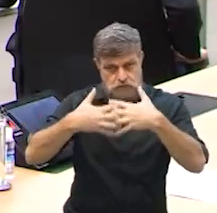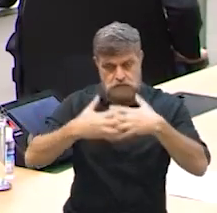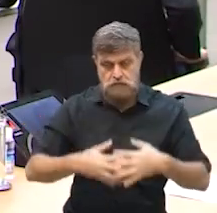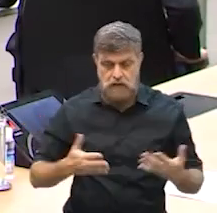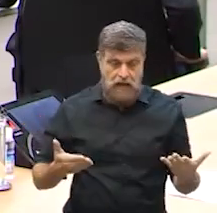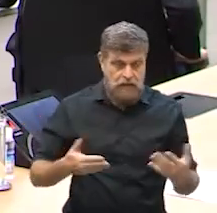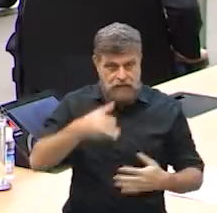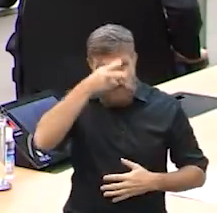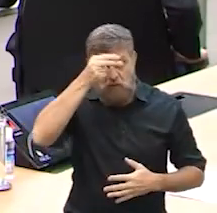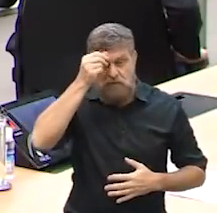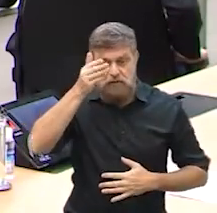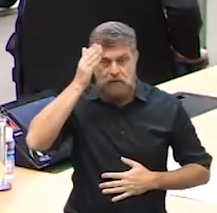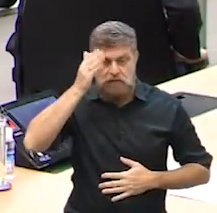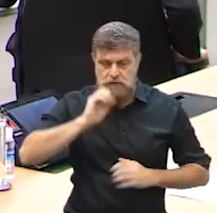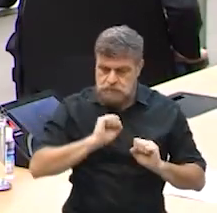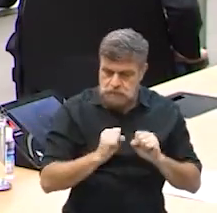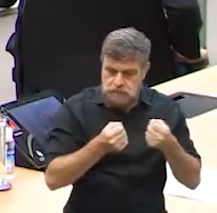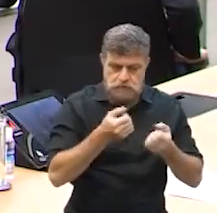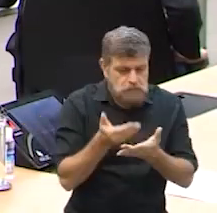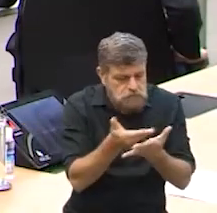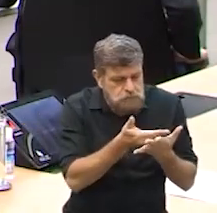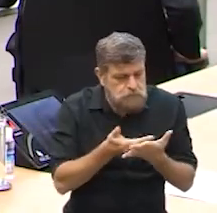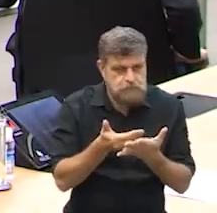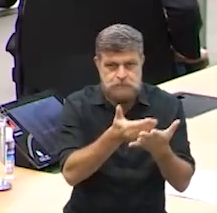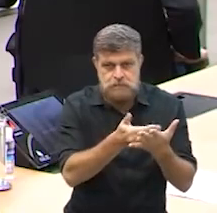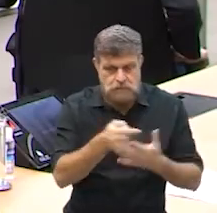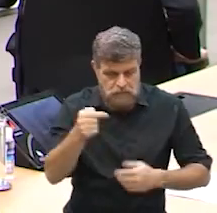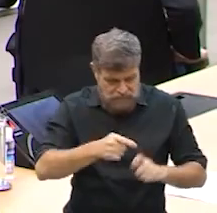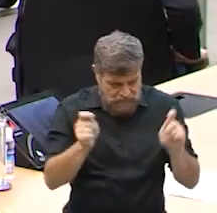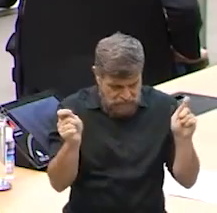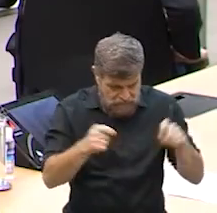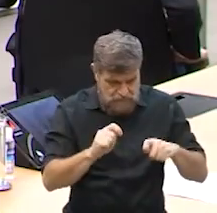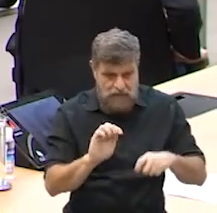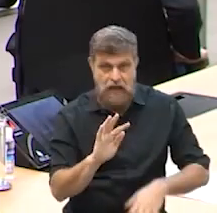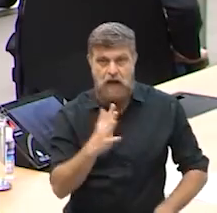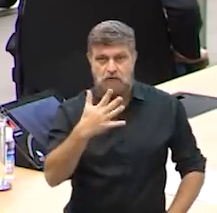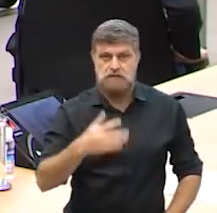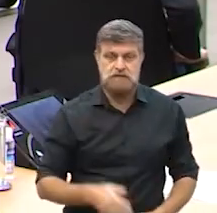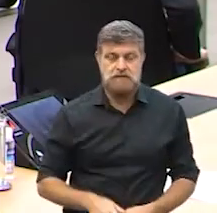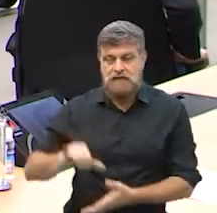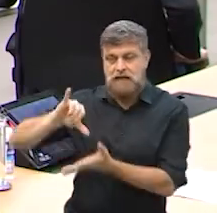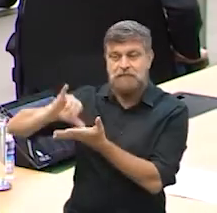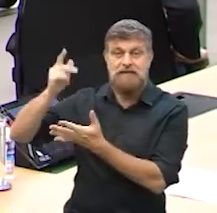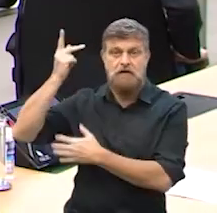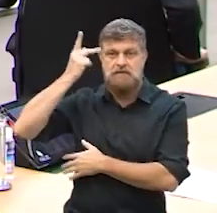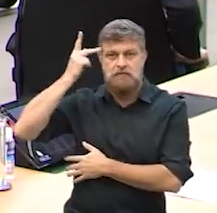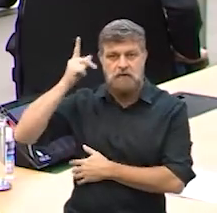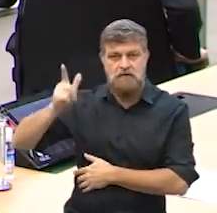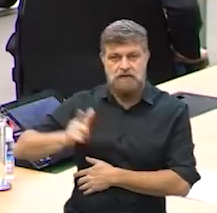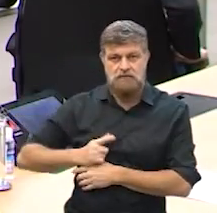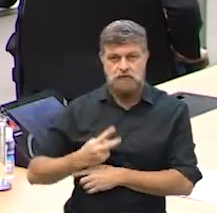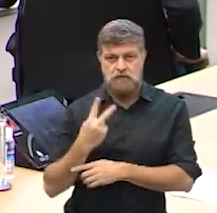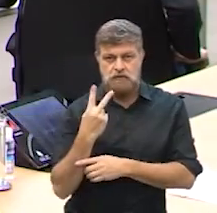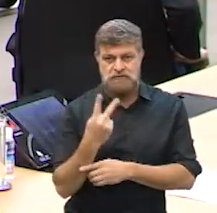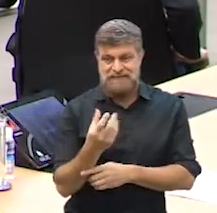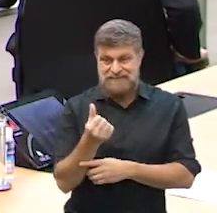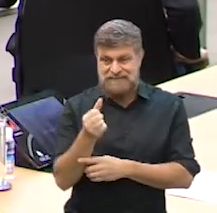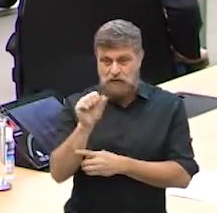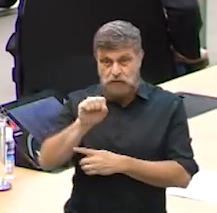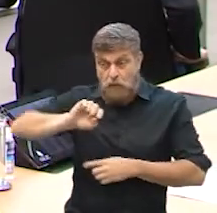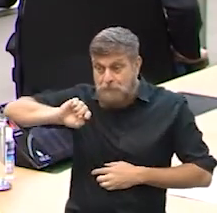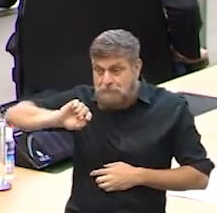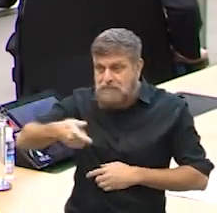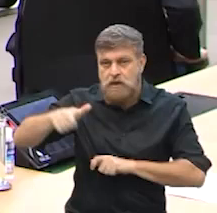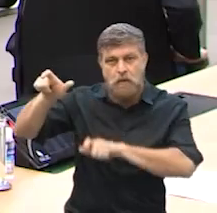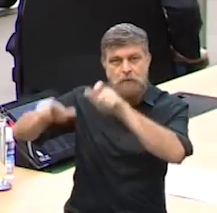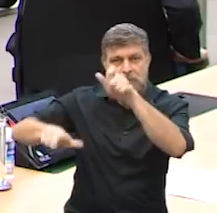repente o prefeito aqui faz um estudo, esse estudo aí dá para se fazer. Em São Paulo, para você ver, foi vacinado 268 mil